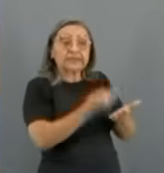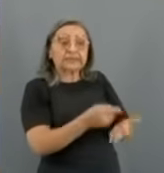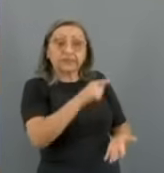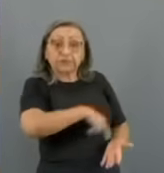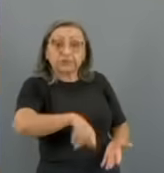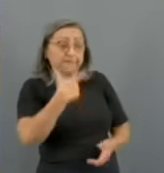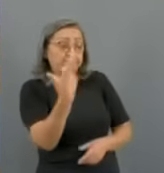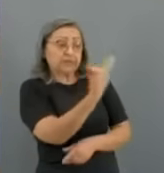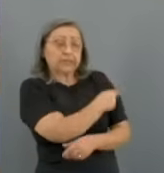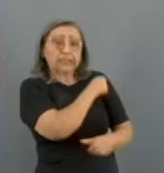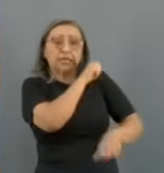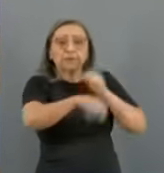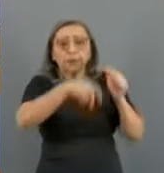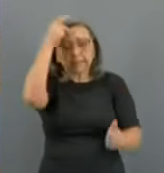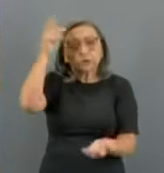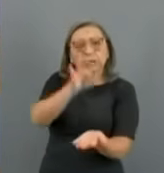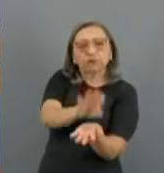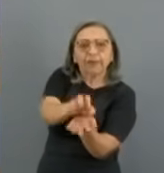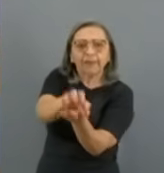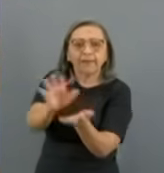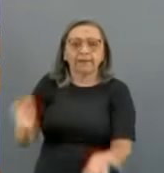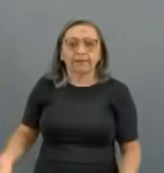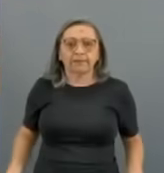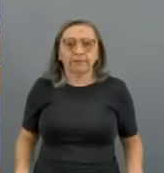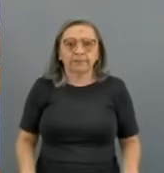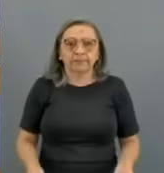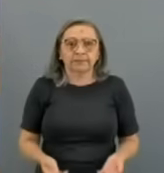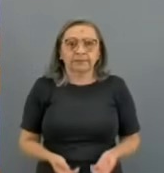vacinar transforma a pessoa em jacaré.